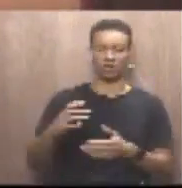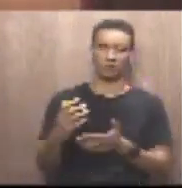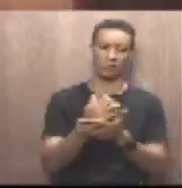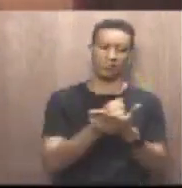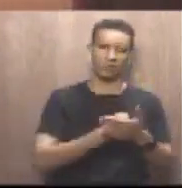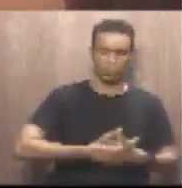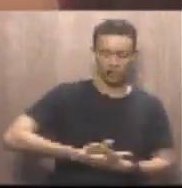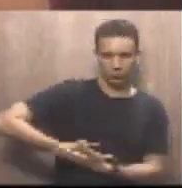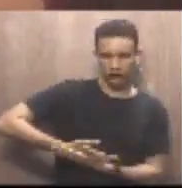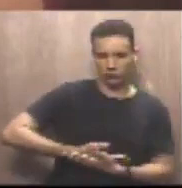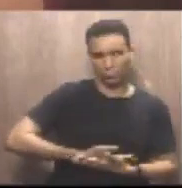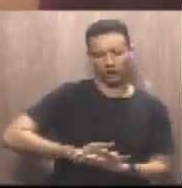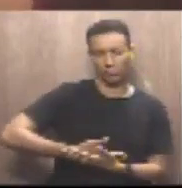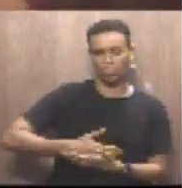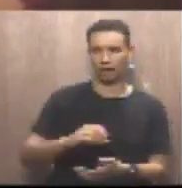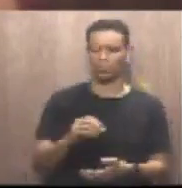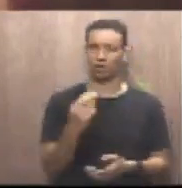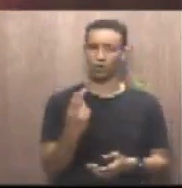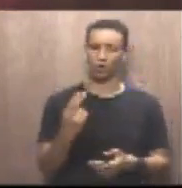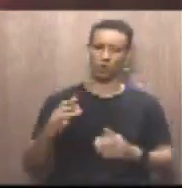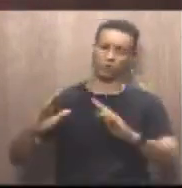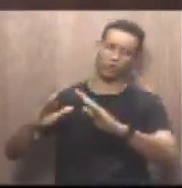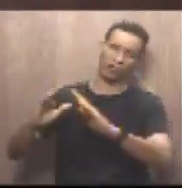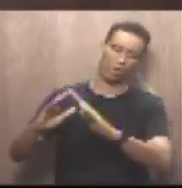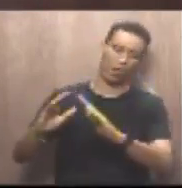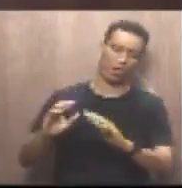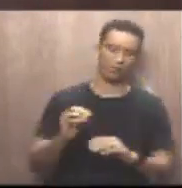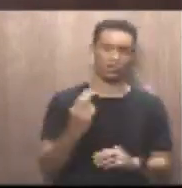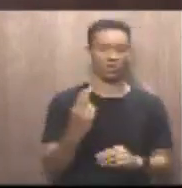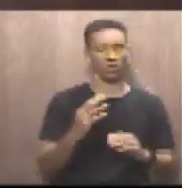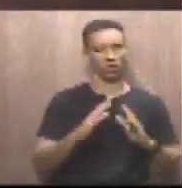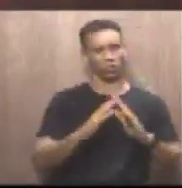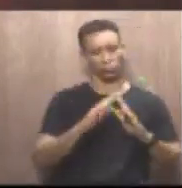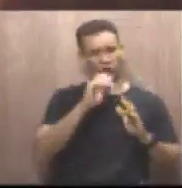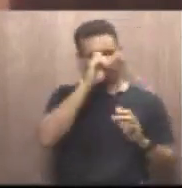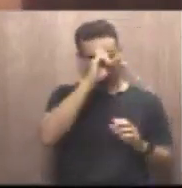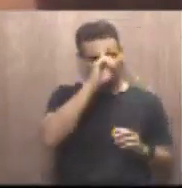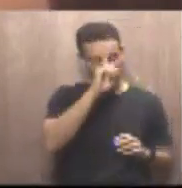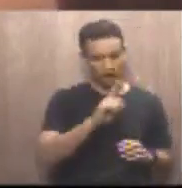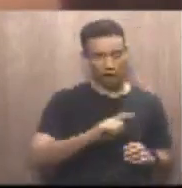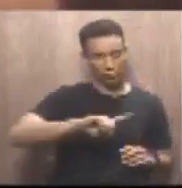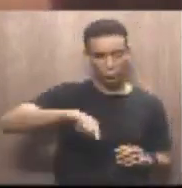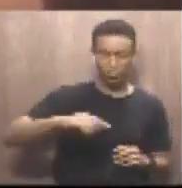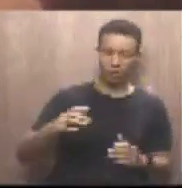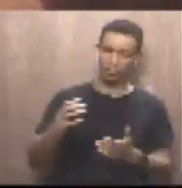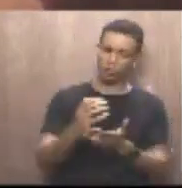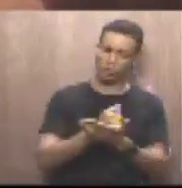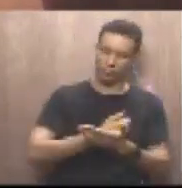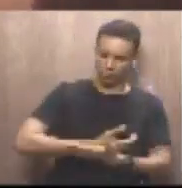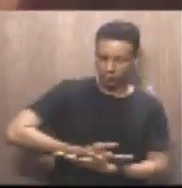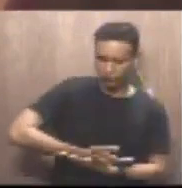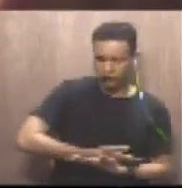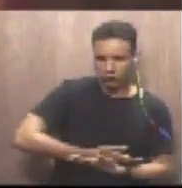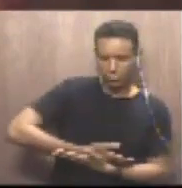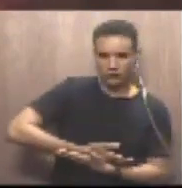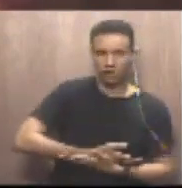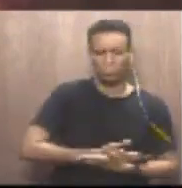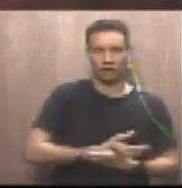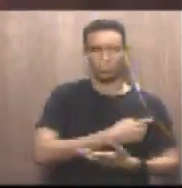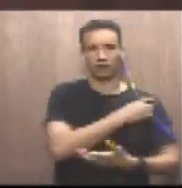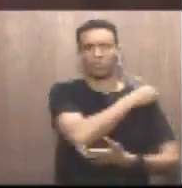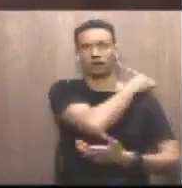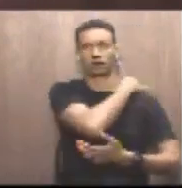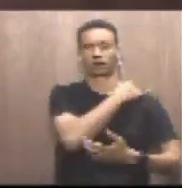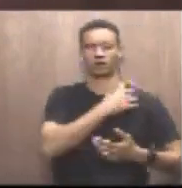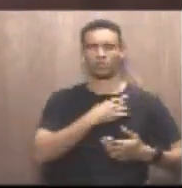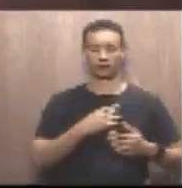esse bebê, isso seja domicílio, isso seja hospitalar, nós pegamos imediatamente esse bebê, nós colocamos na